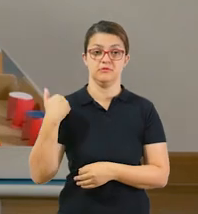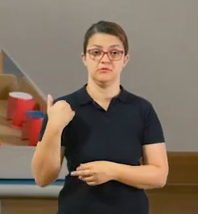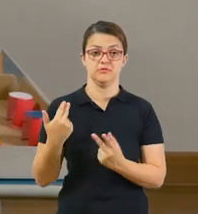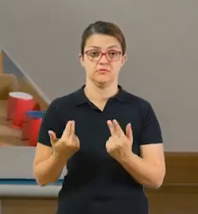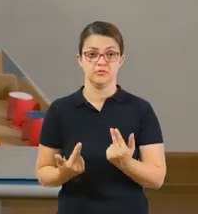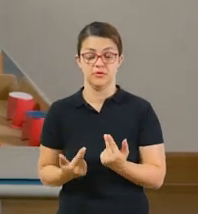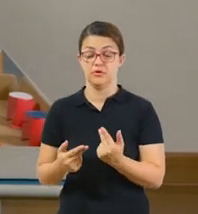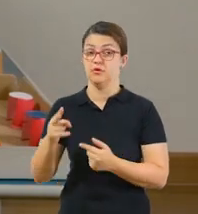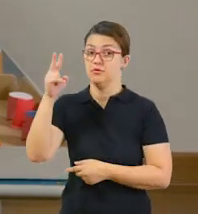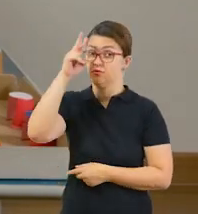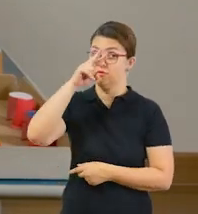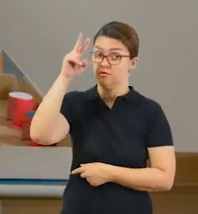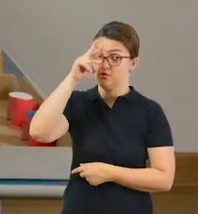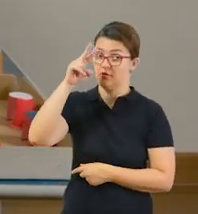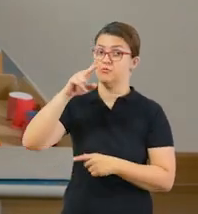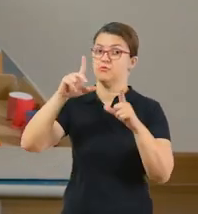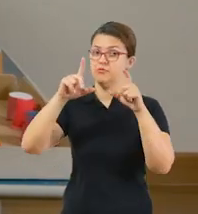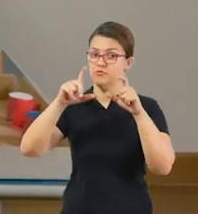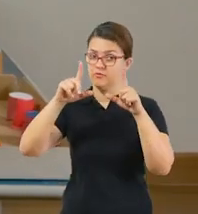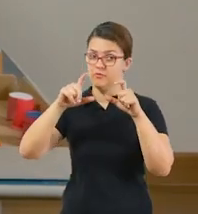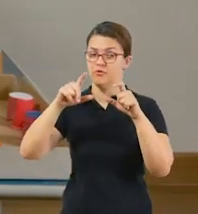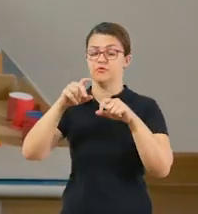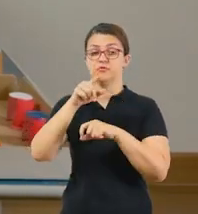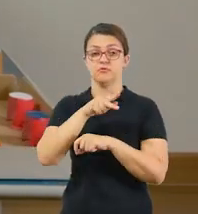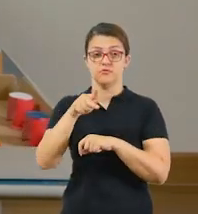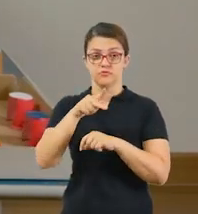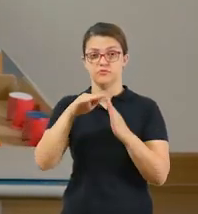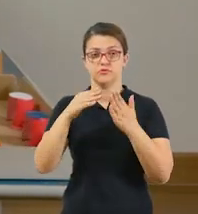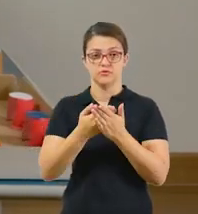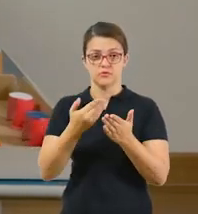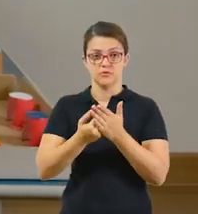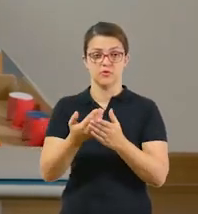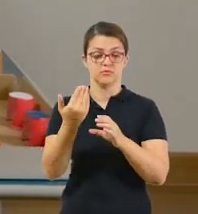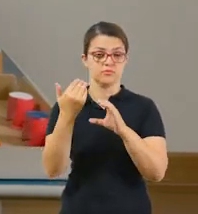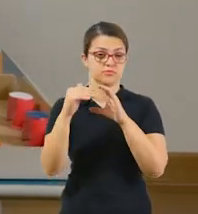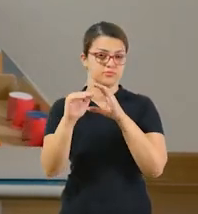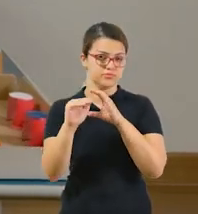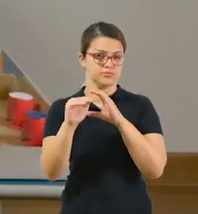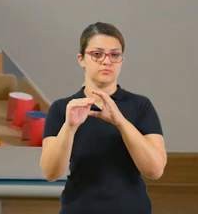em casa. E não esqueçam de mandar as fotos para os professores e para as escolas